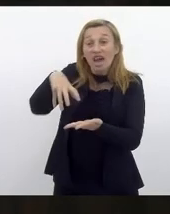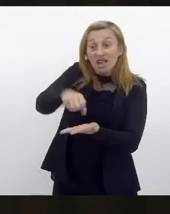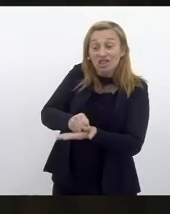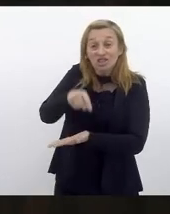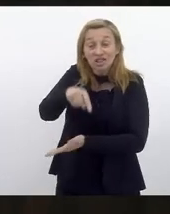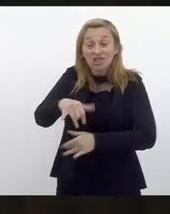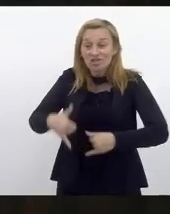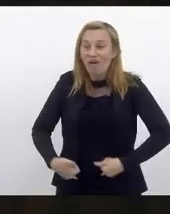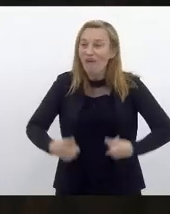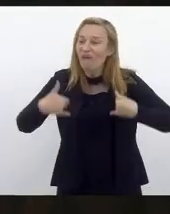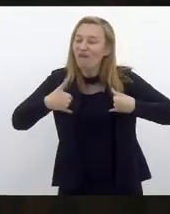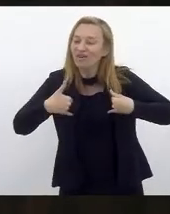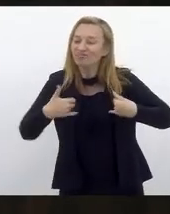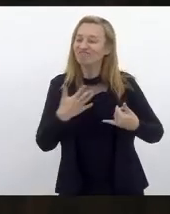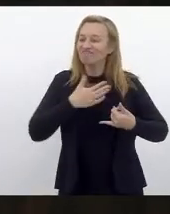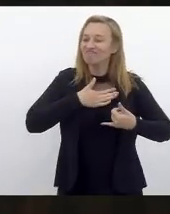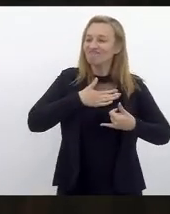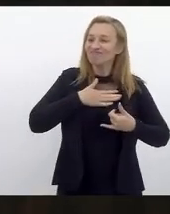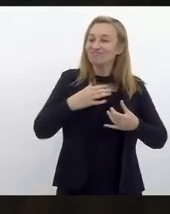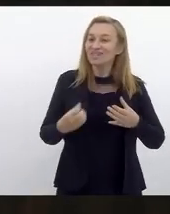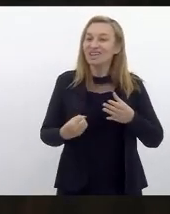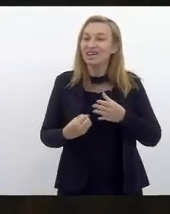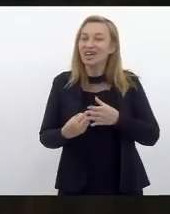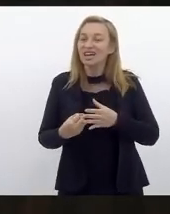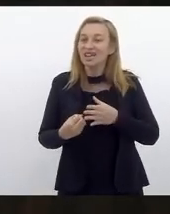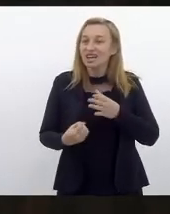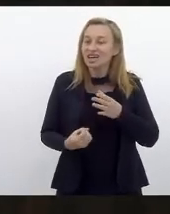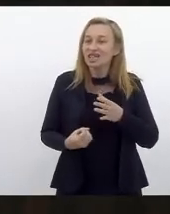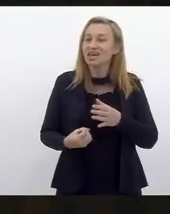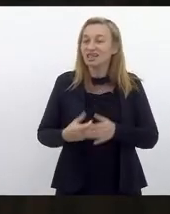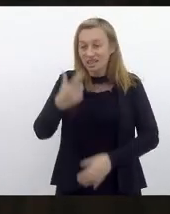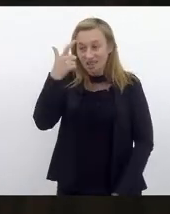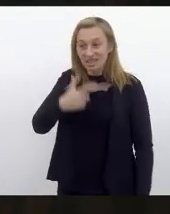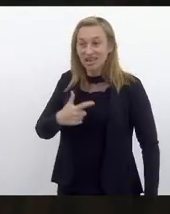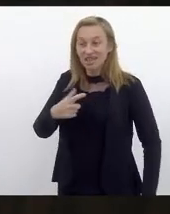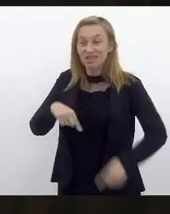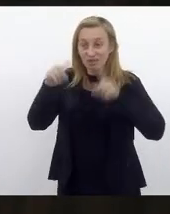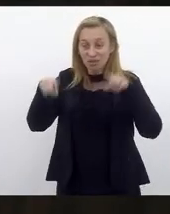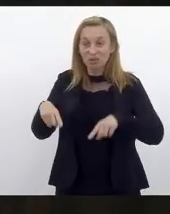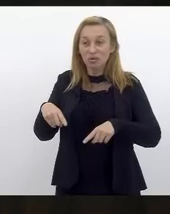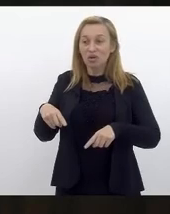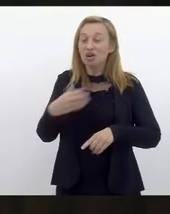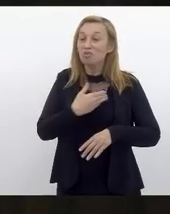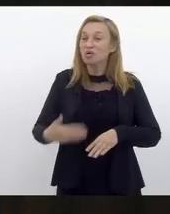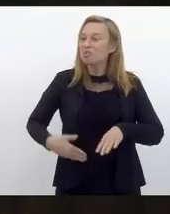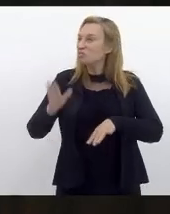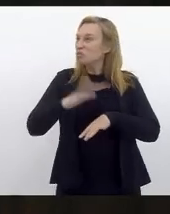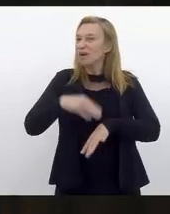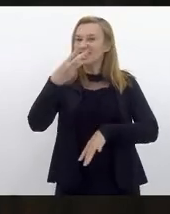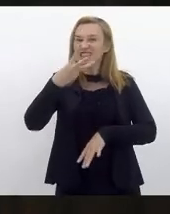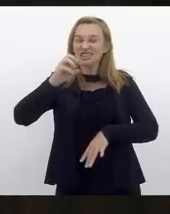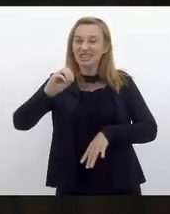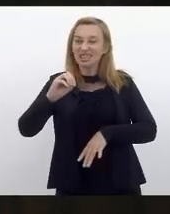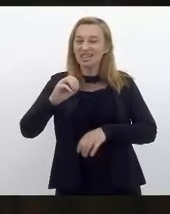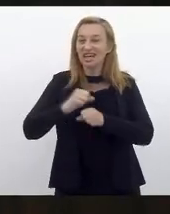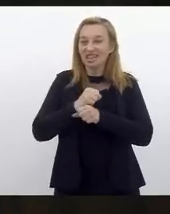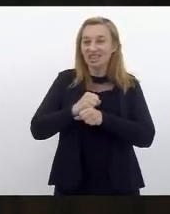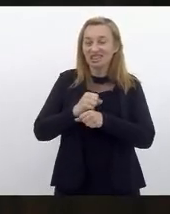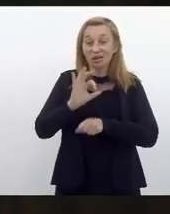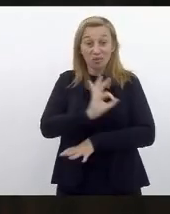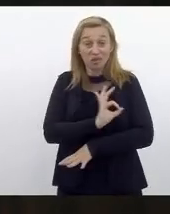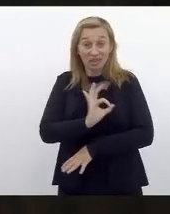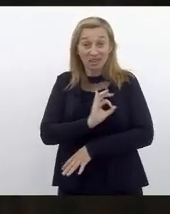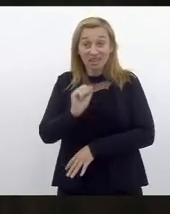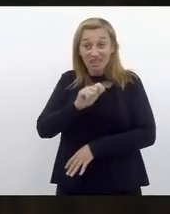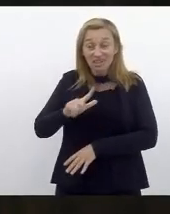meu orgulho de ter construído uma carreira como servidora por mais de 31 anos na Polícia Civil. Então,